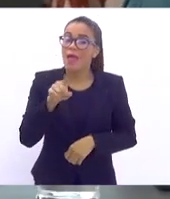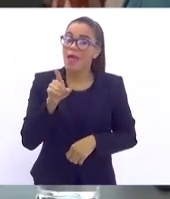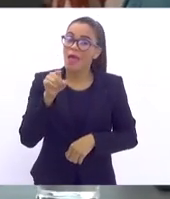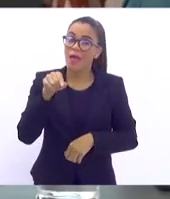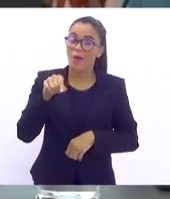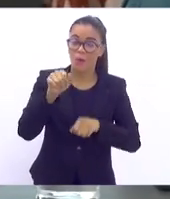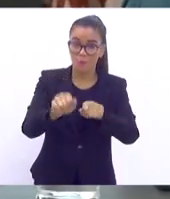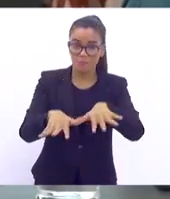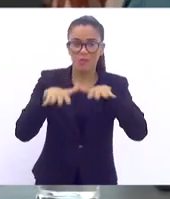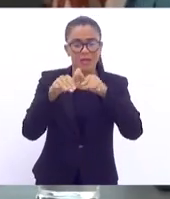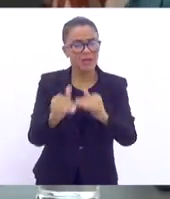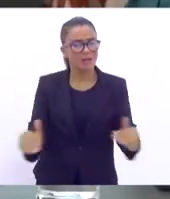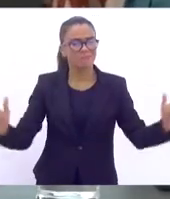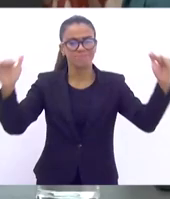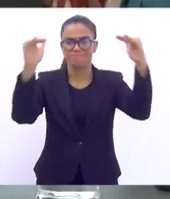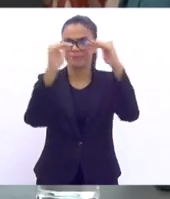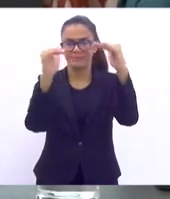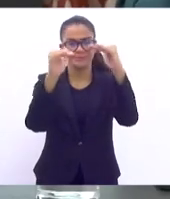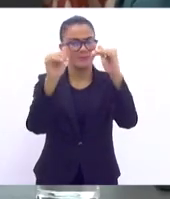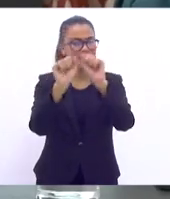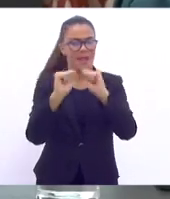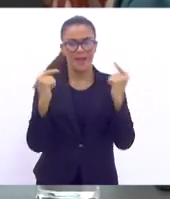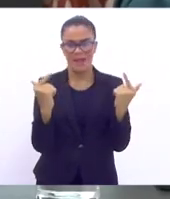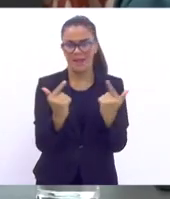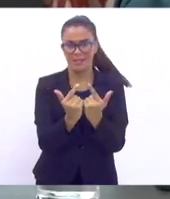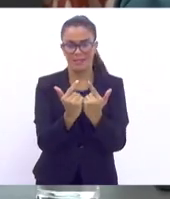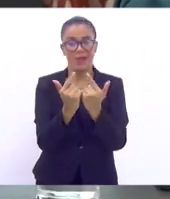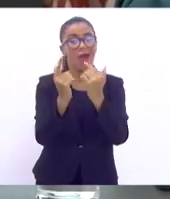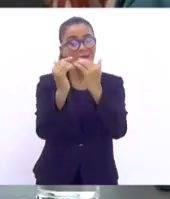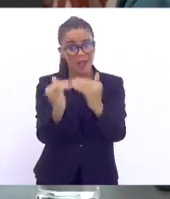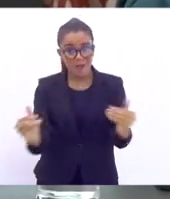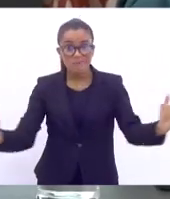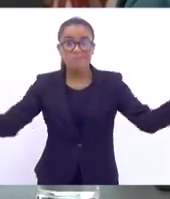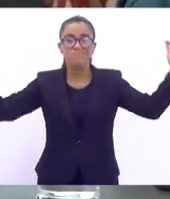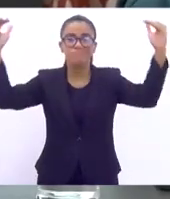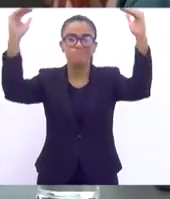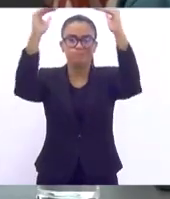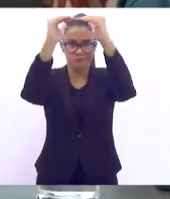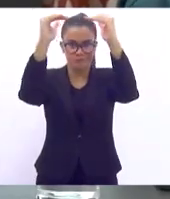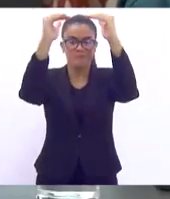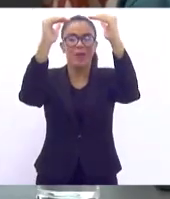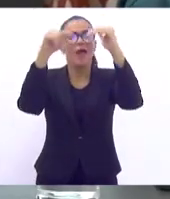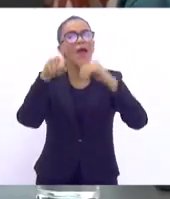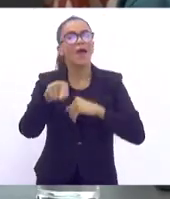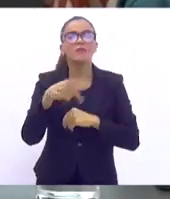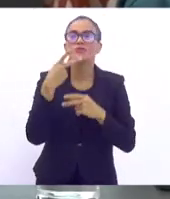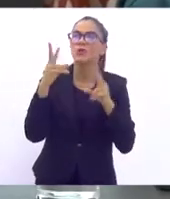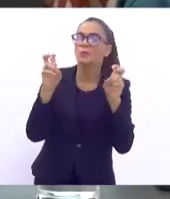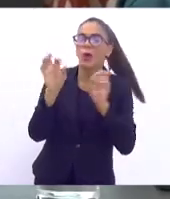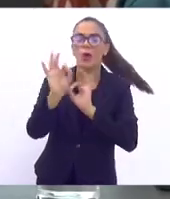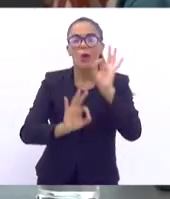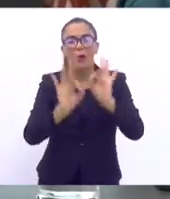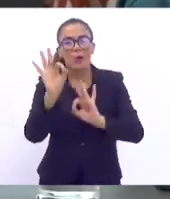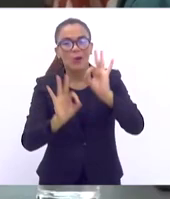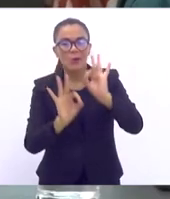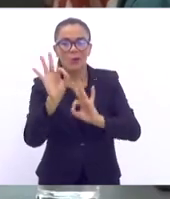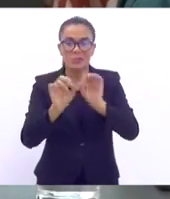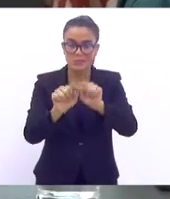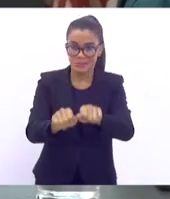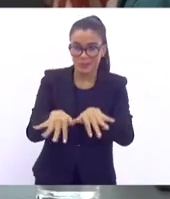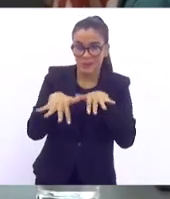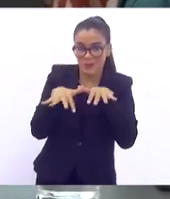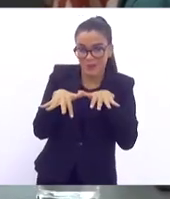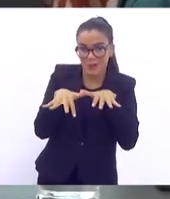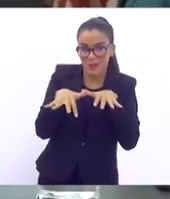soberano dessa casa depois do plenário soberania exercita quando se a organização interna do Parlamento